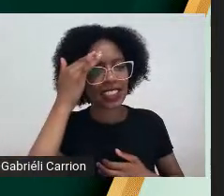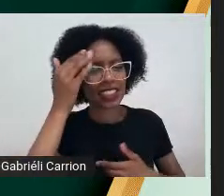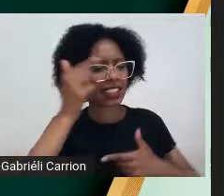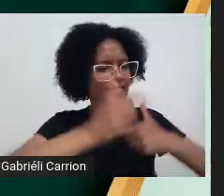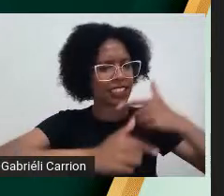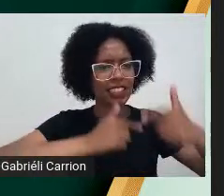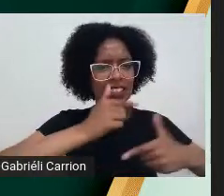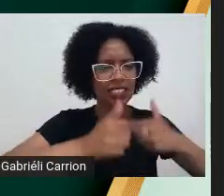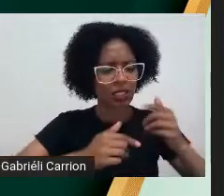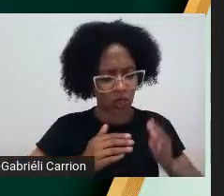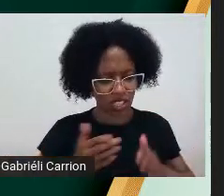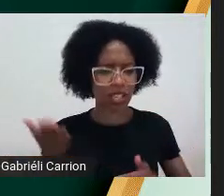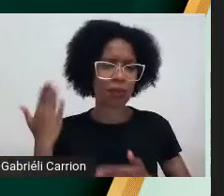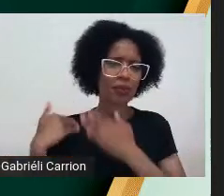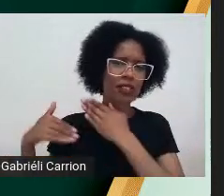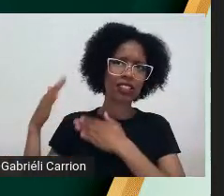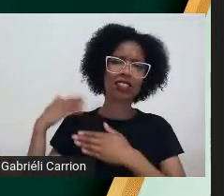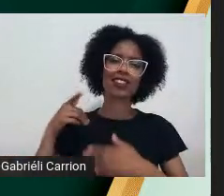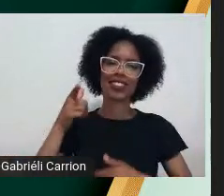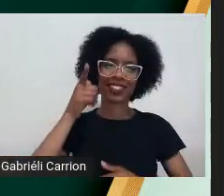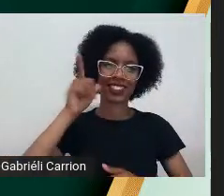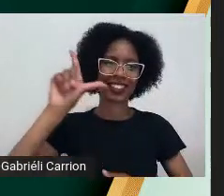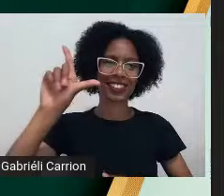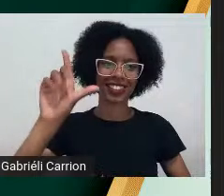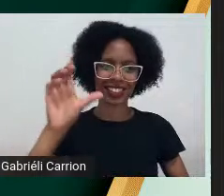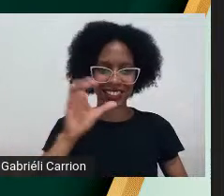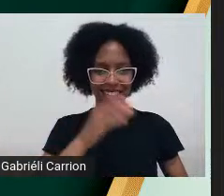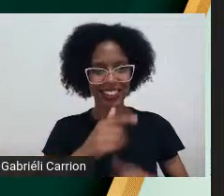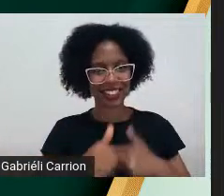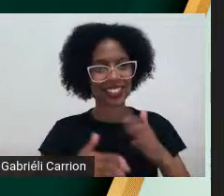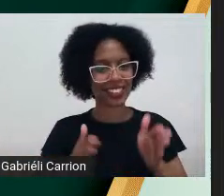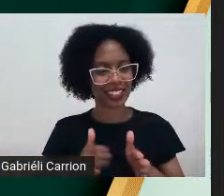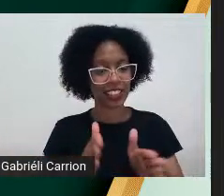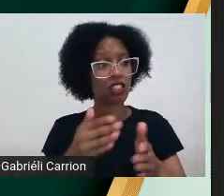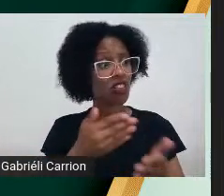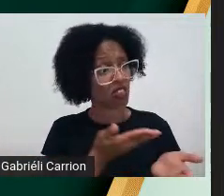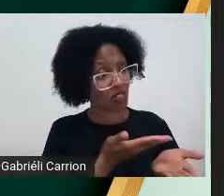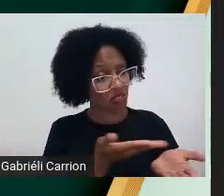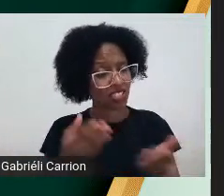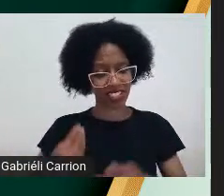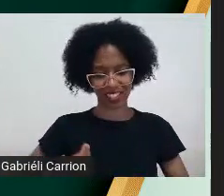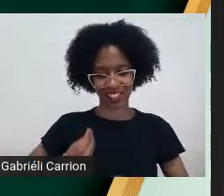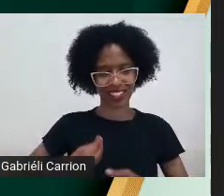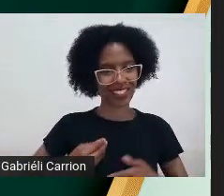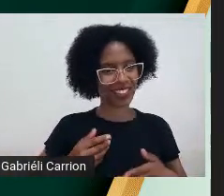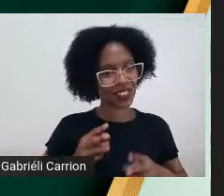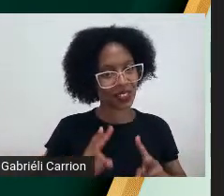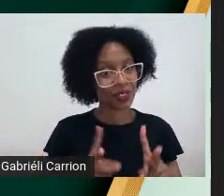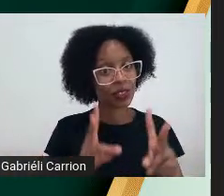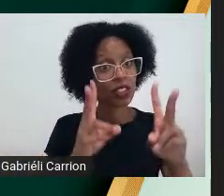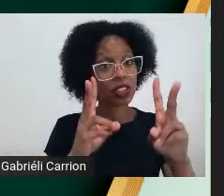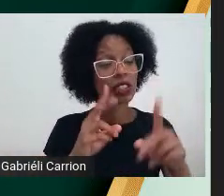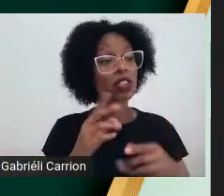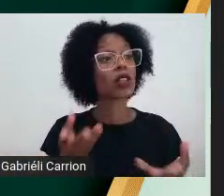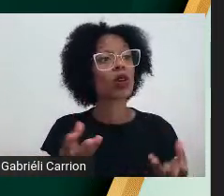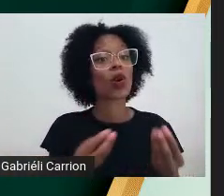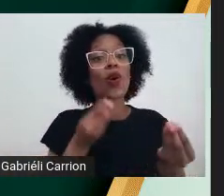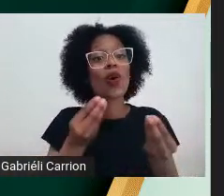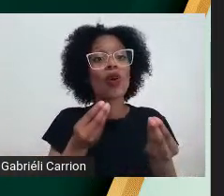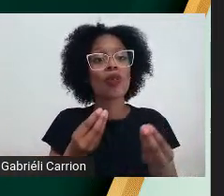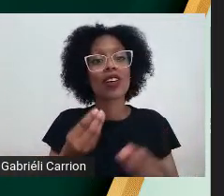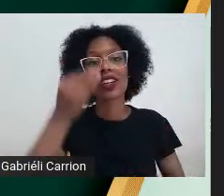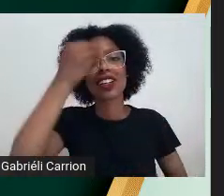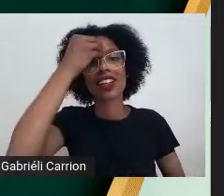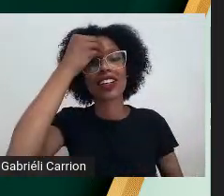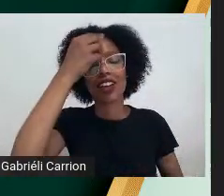trabalhados ao longo de sua formação. Vocês seguirão suas vidas e, ao longo do caminho, levarão a Universidade